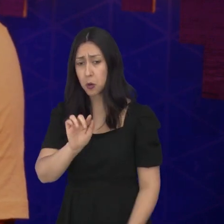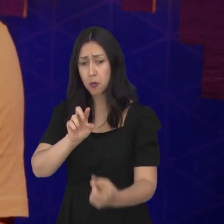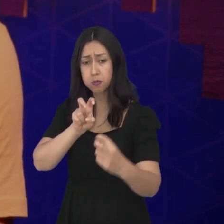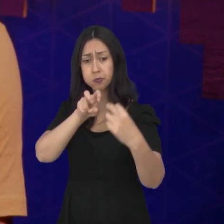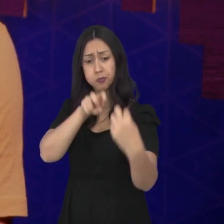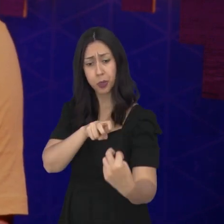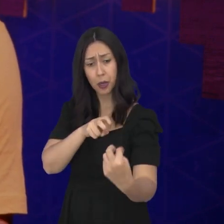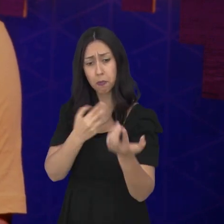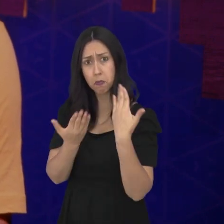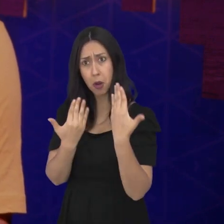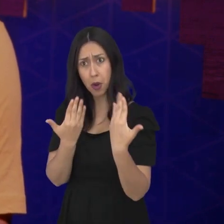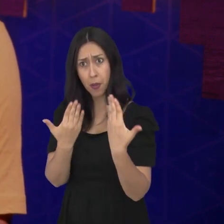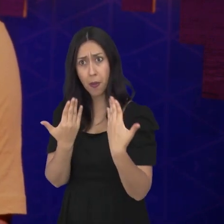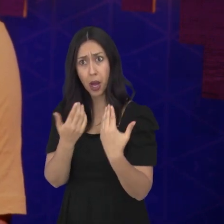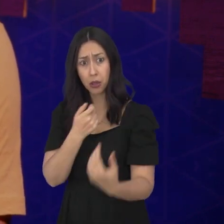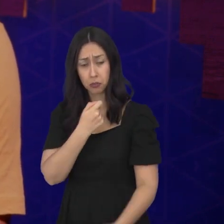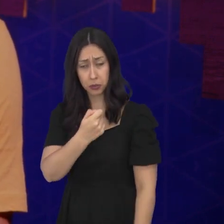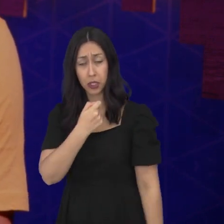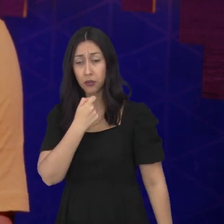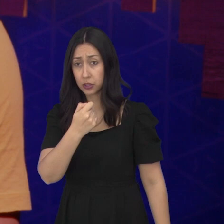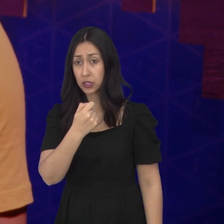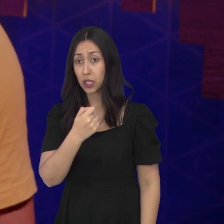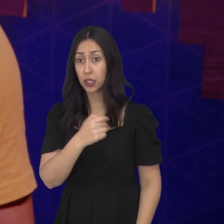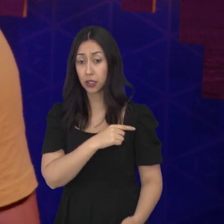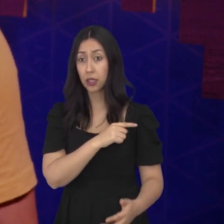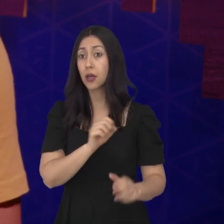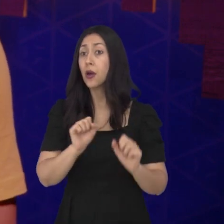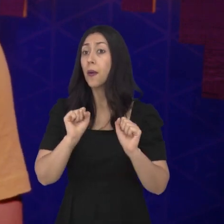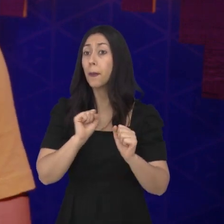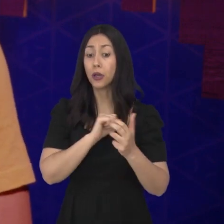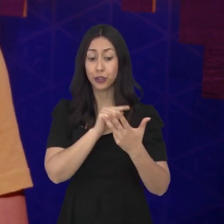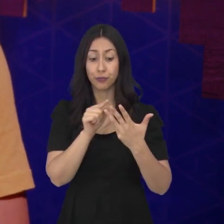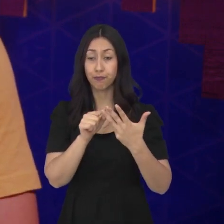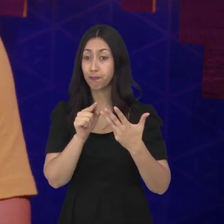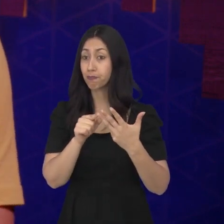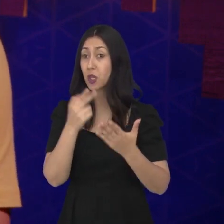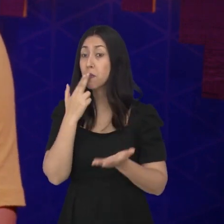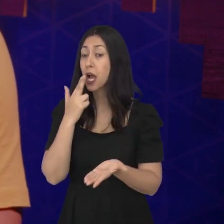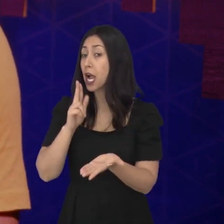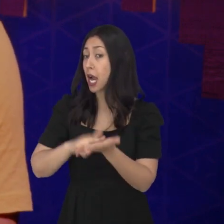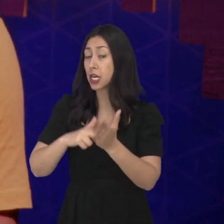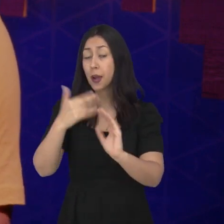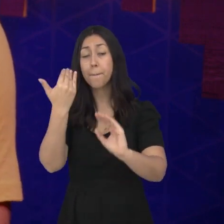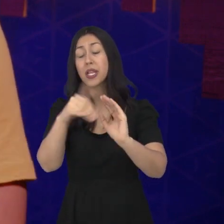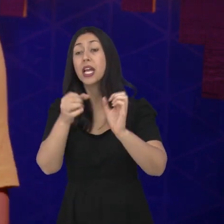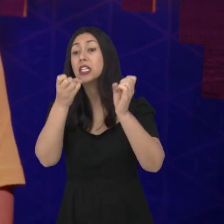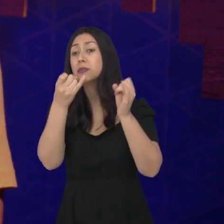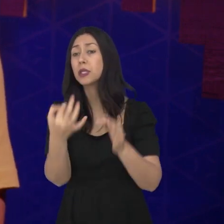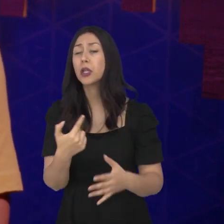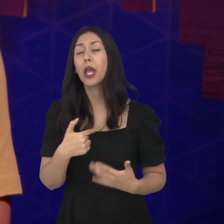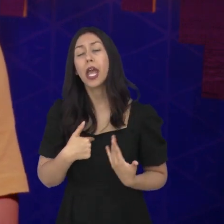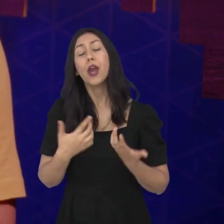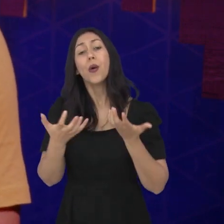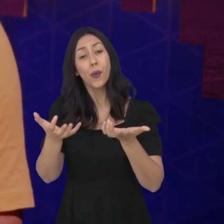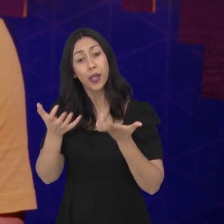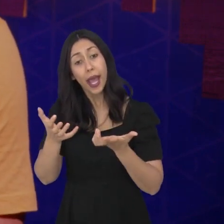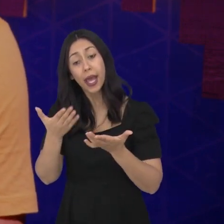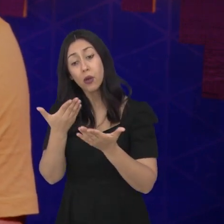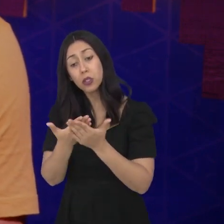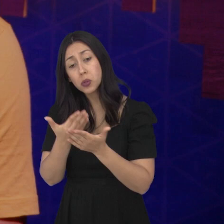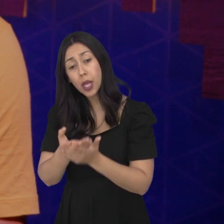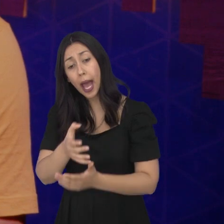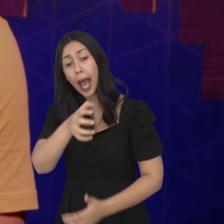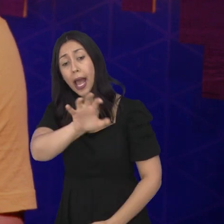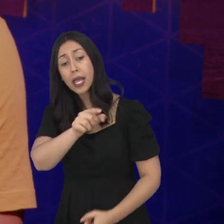da universidade, faz as entrevistas. Você também pode mandar cartas de por que você quer entrar